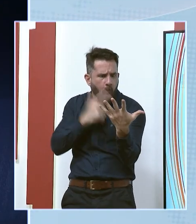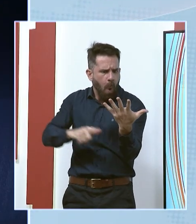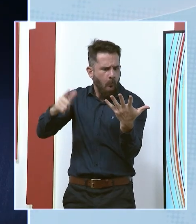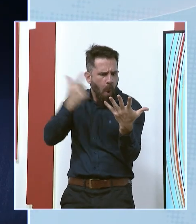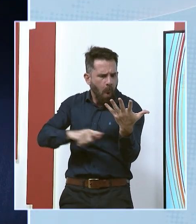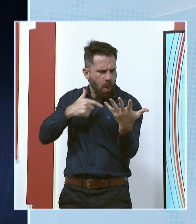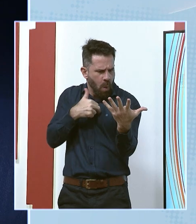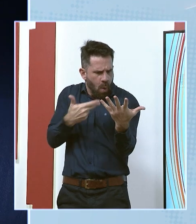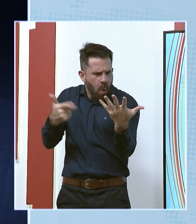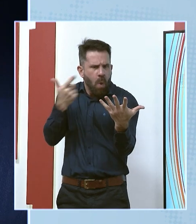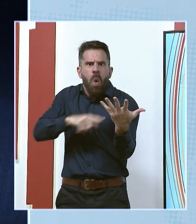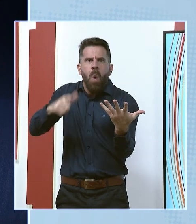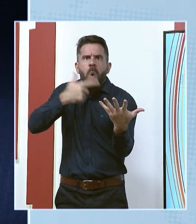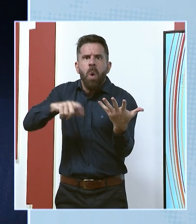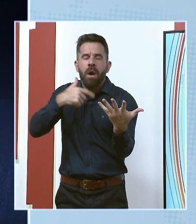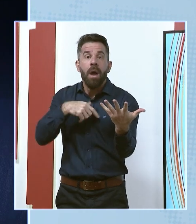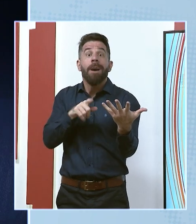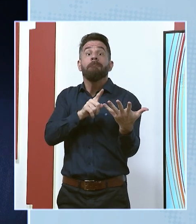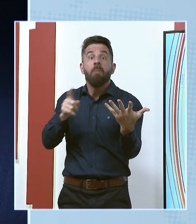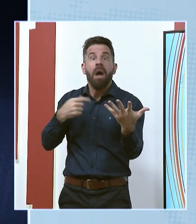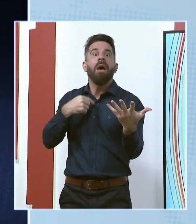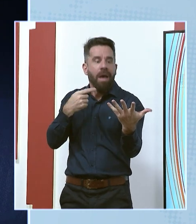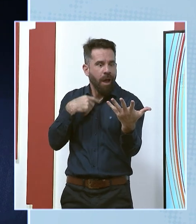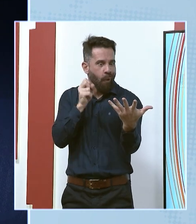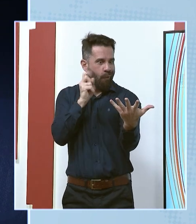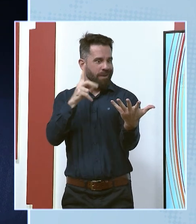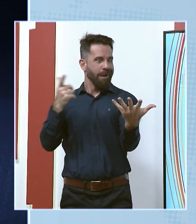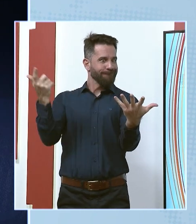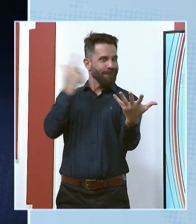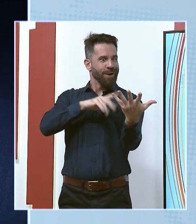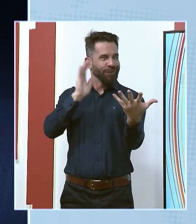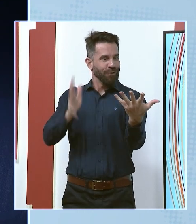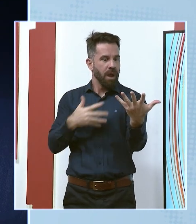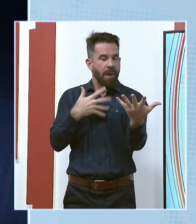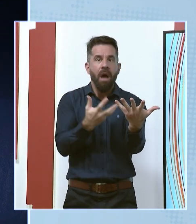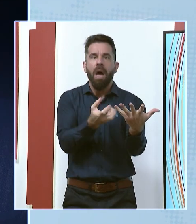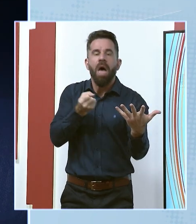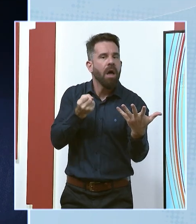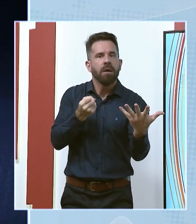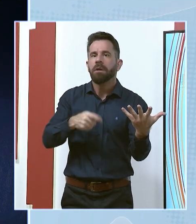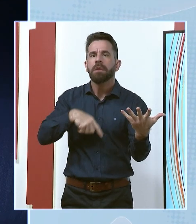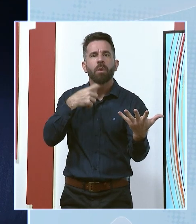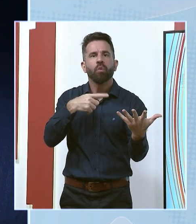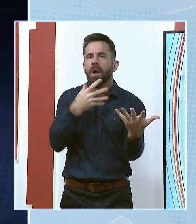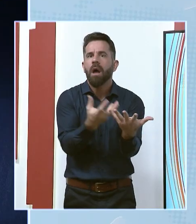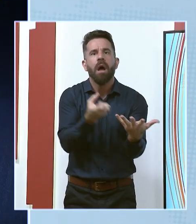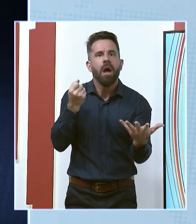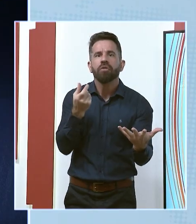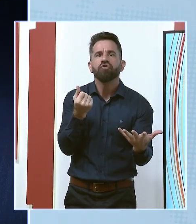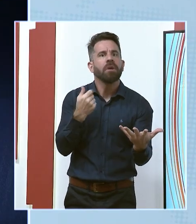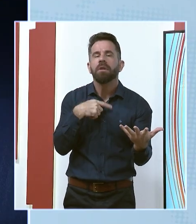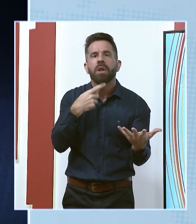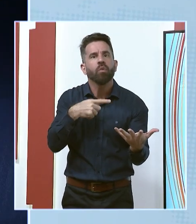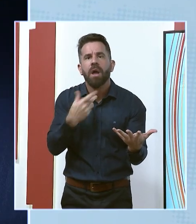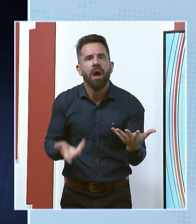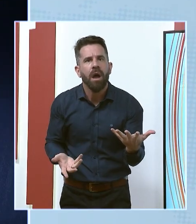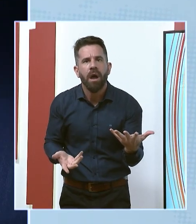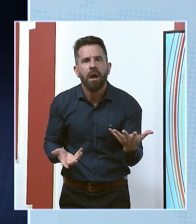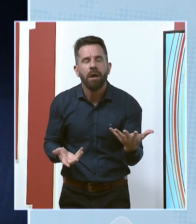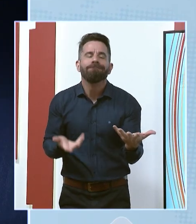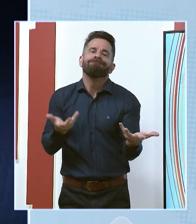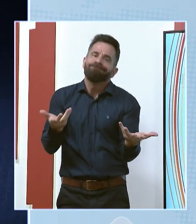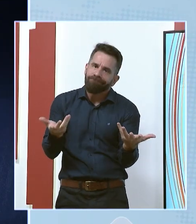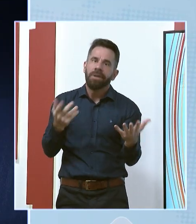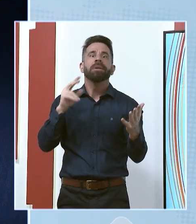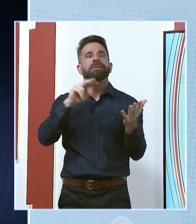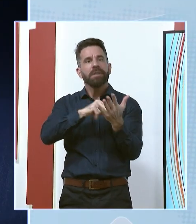E quando a pessoa tenta sacar, ele cria obstáculo para fazer o saque, o que indiretamente